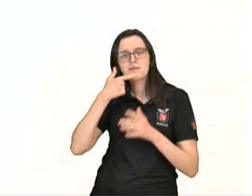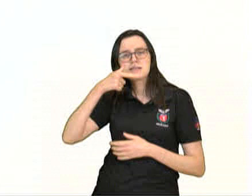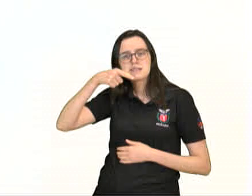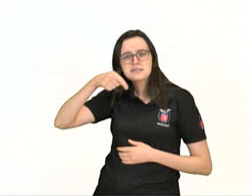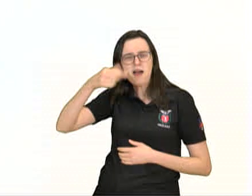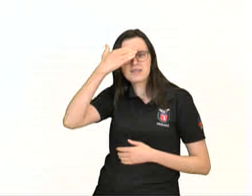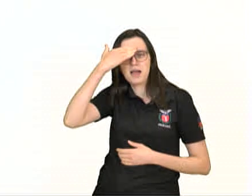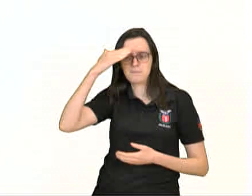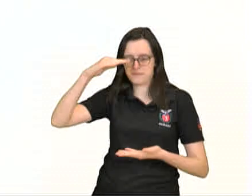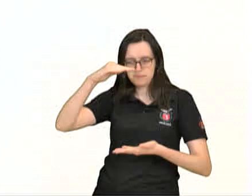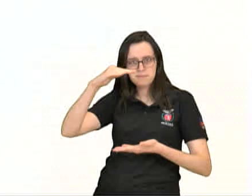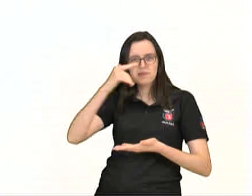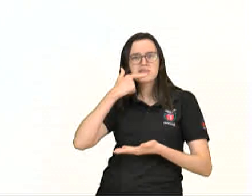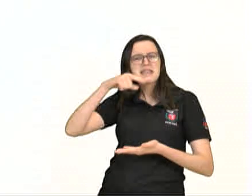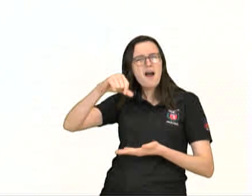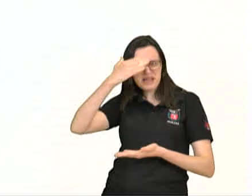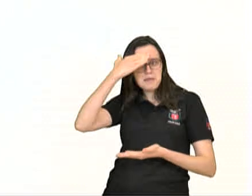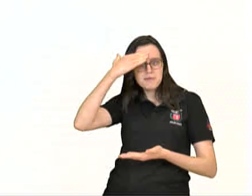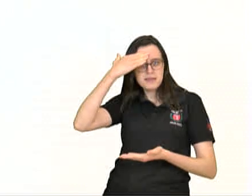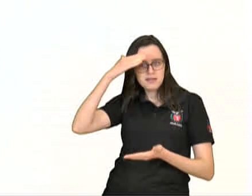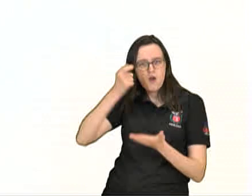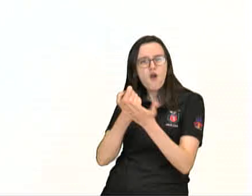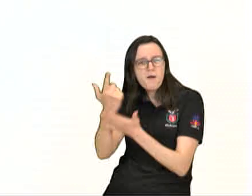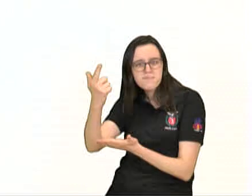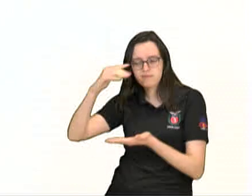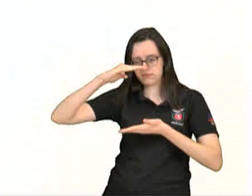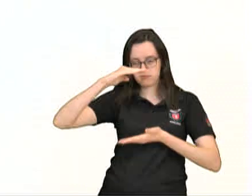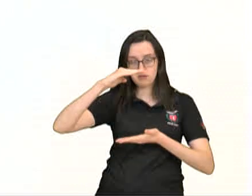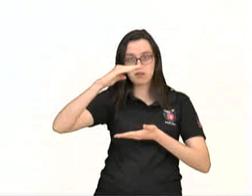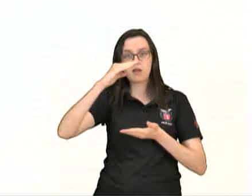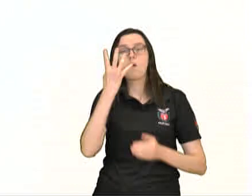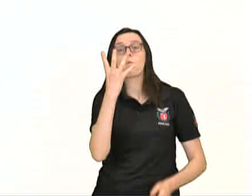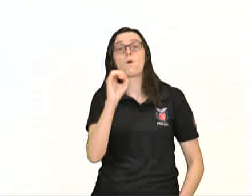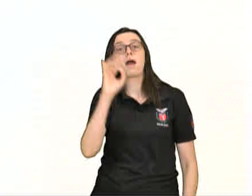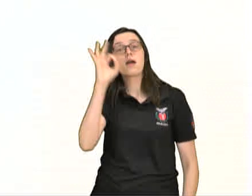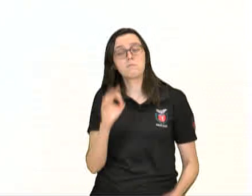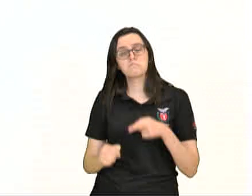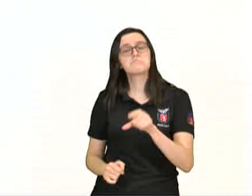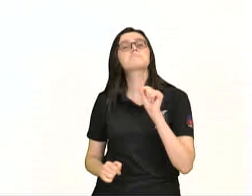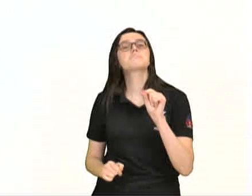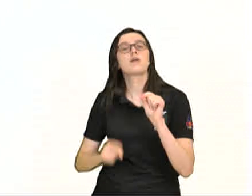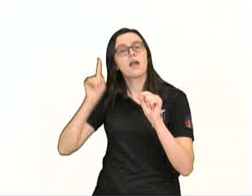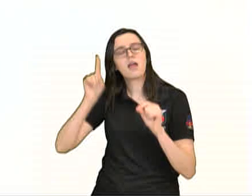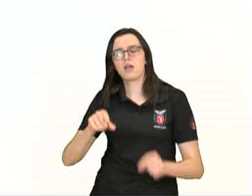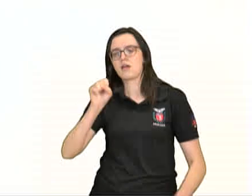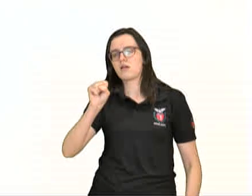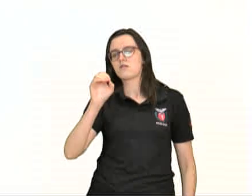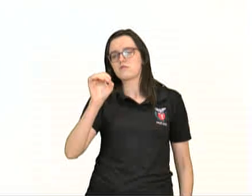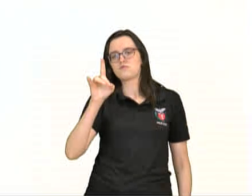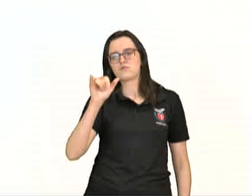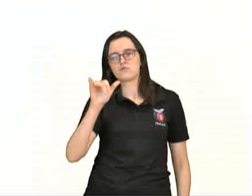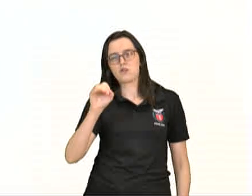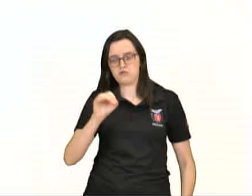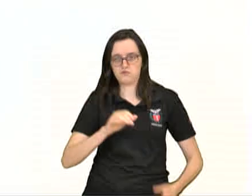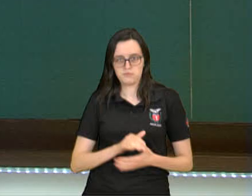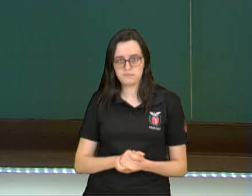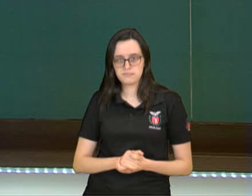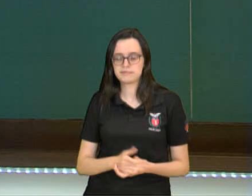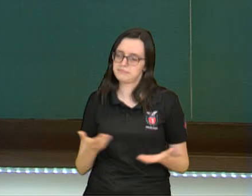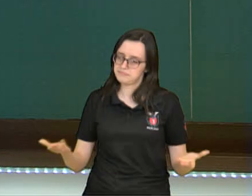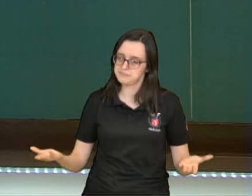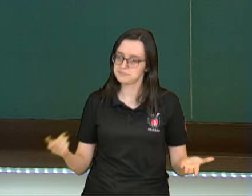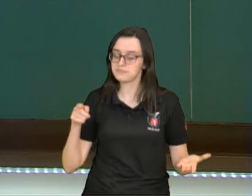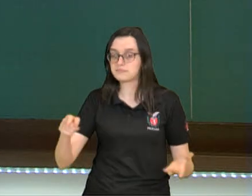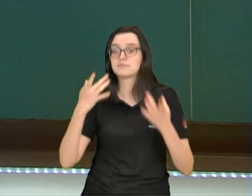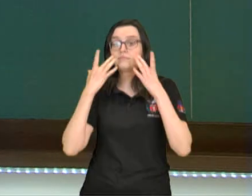aquele pacotinho, ok? Cerca de 40% é sódio. Isso